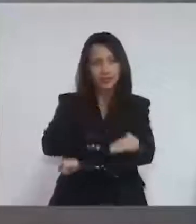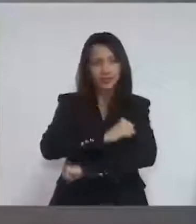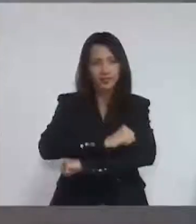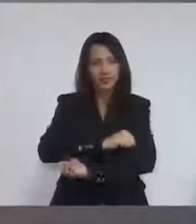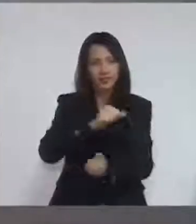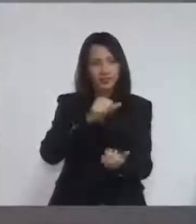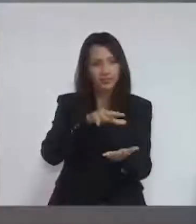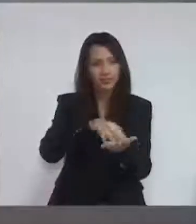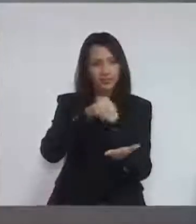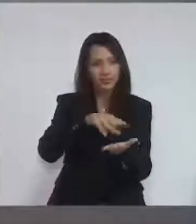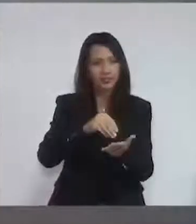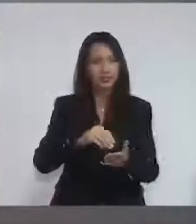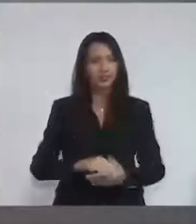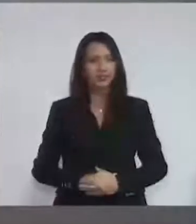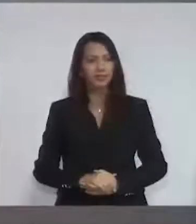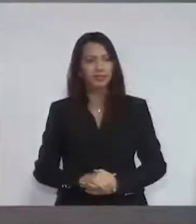PC.